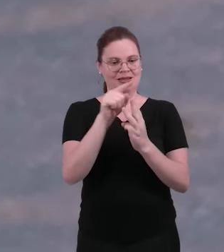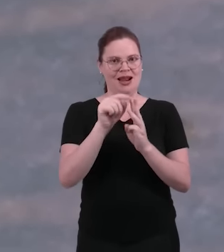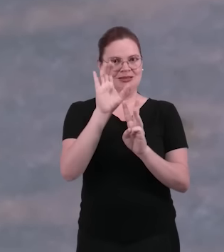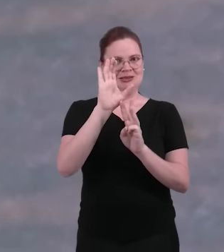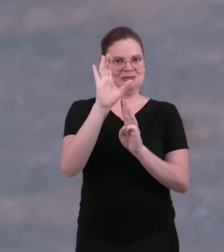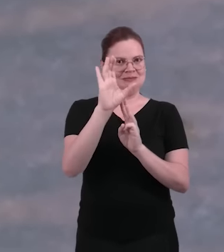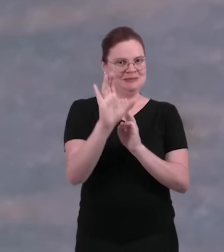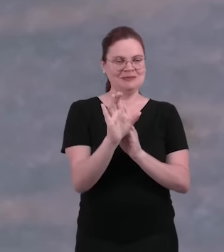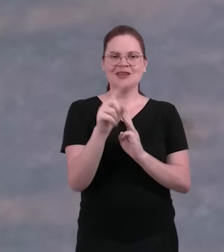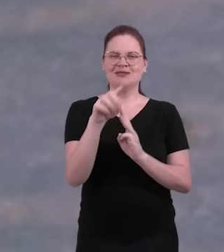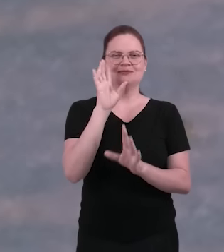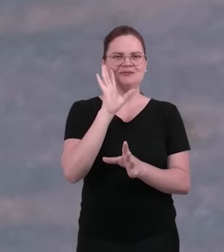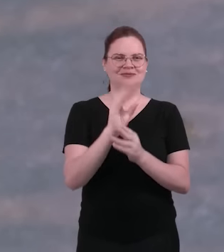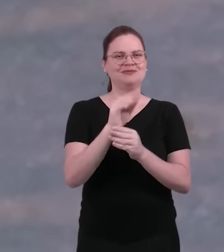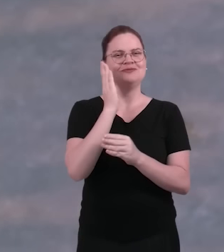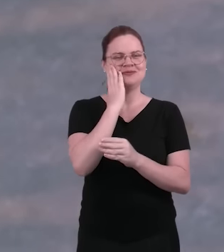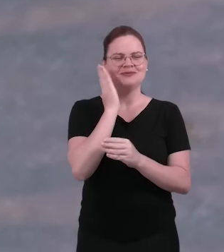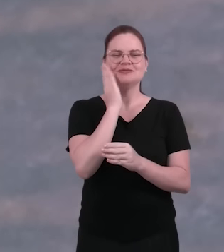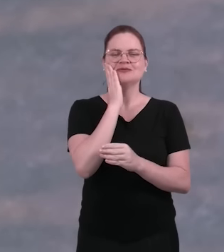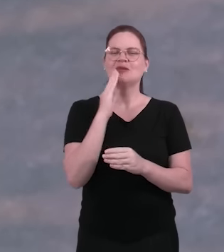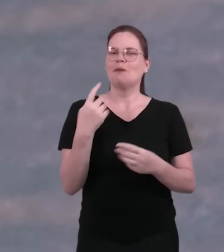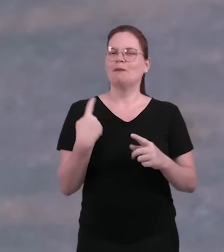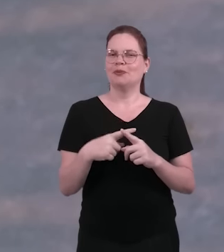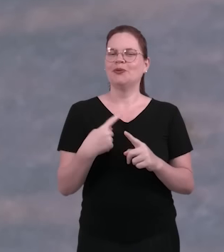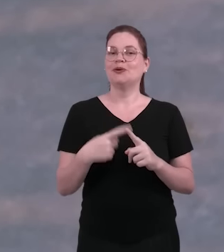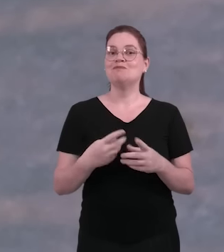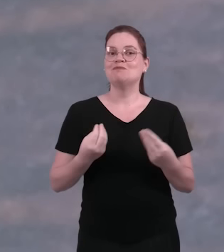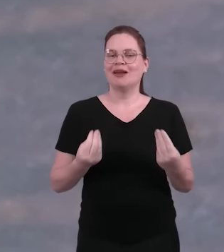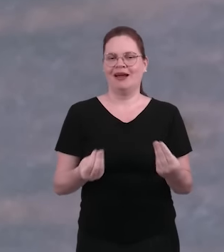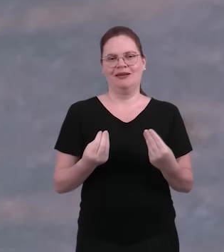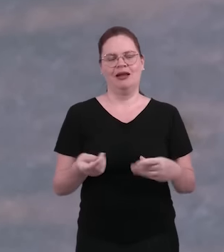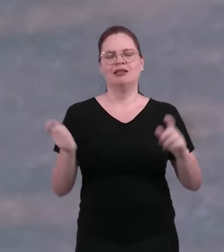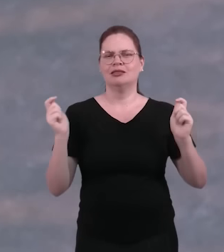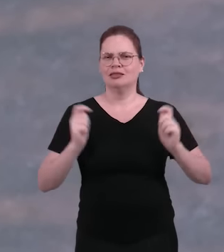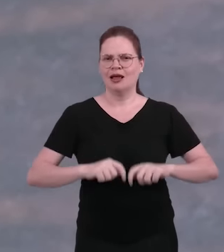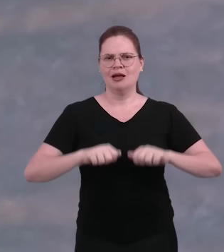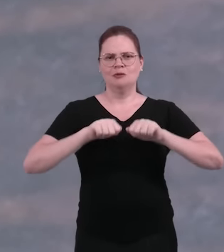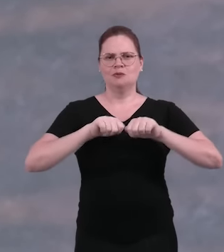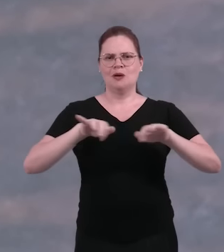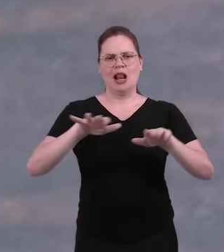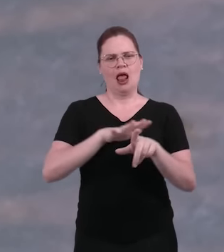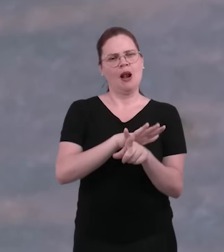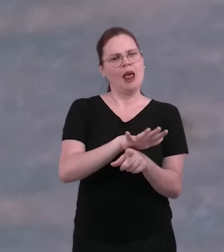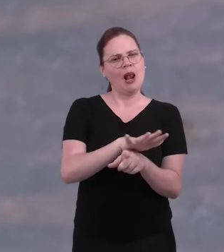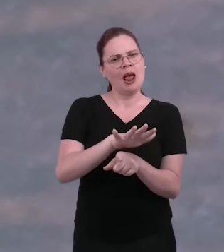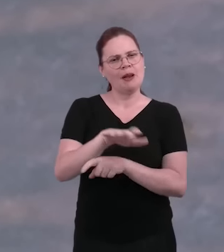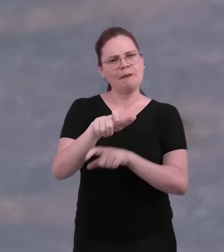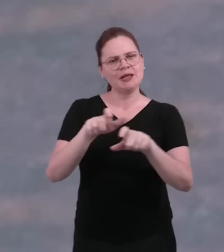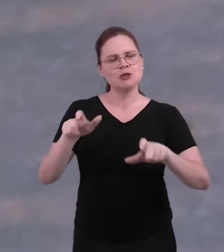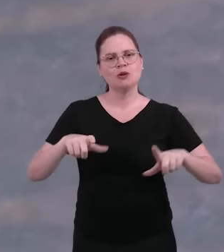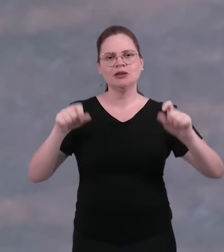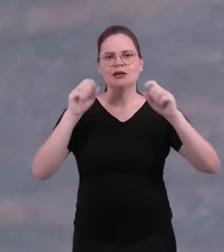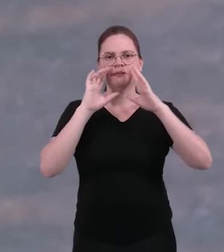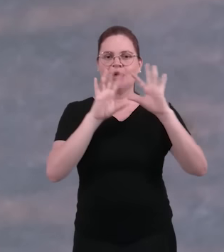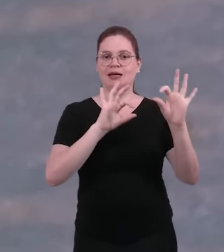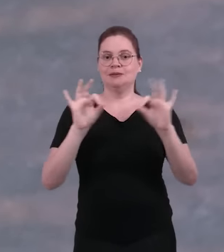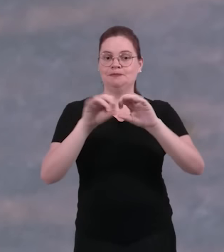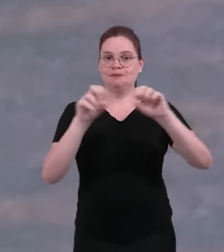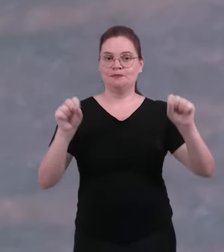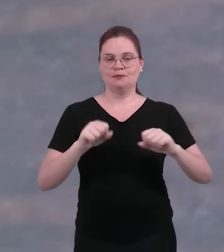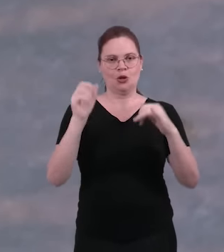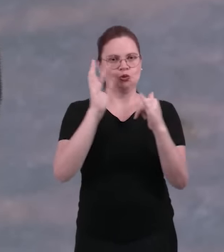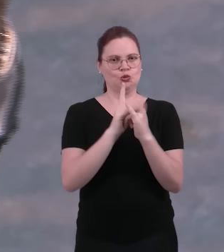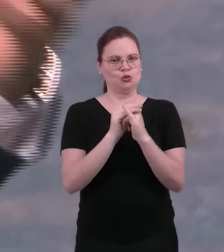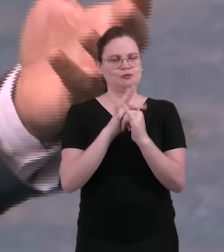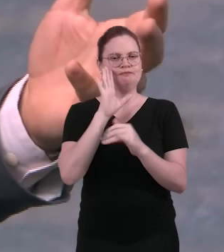jovem, sabe muito bem por que fazer isso. Isso gera mais engajamento, isso faz com que a plataforma entenda como de